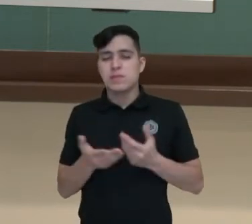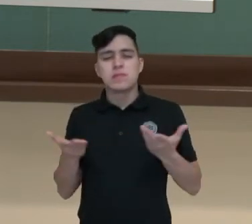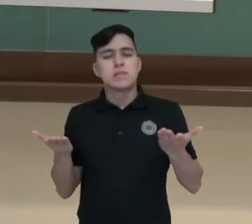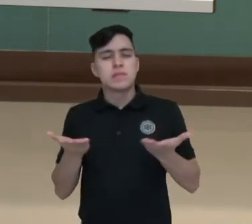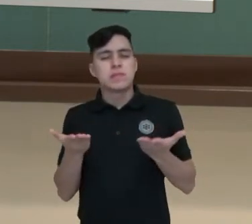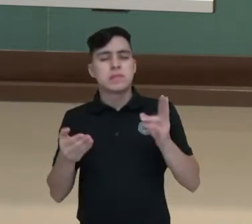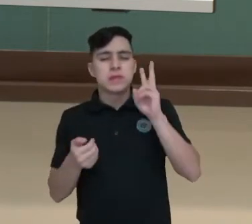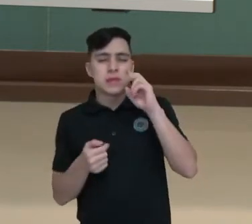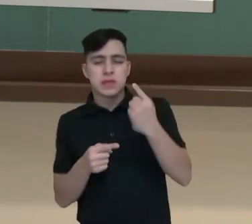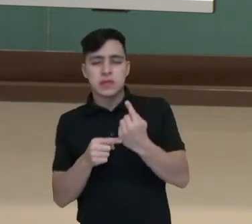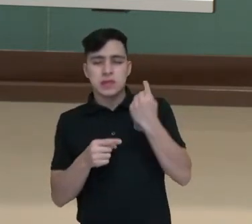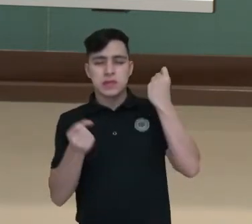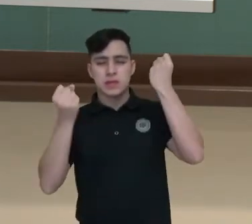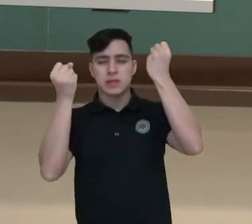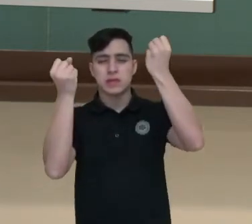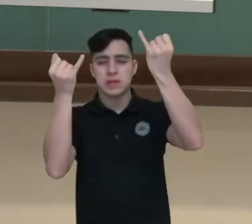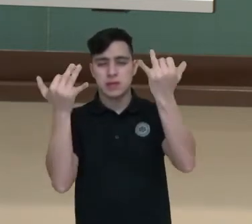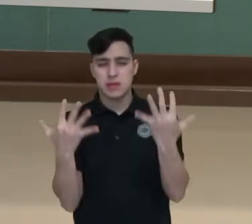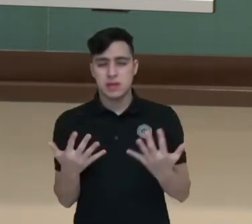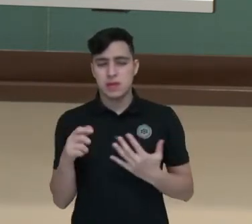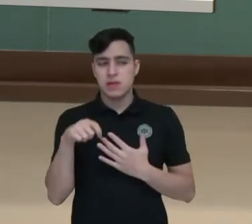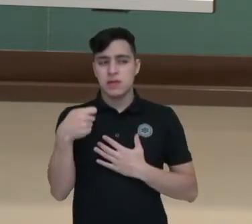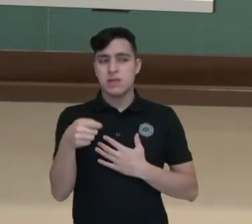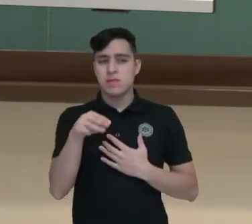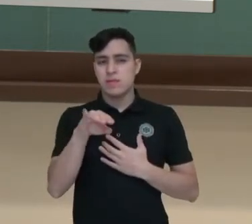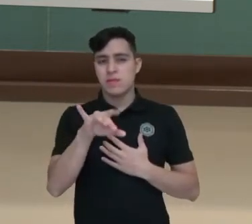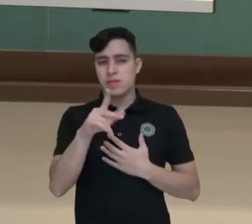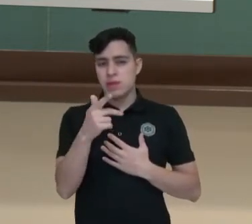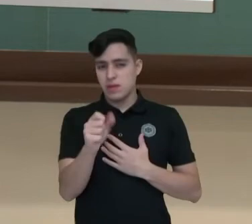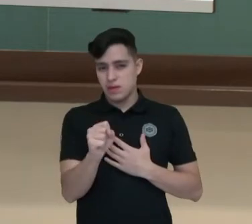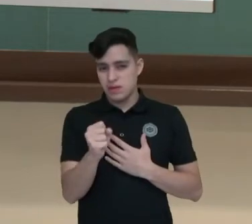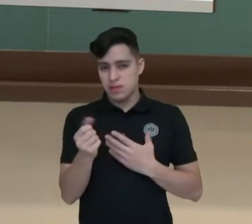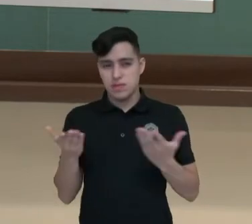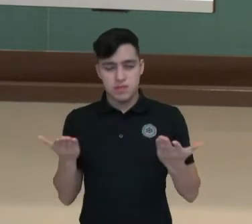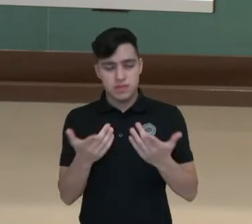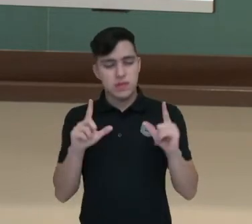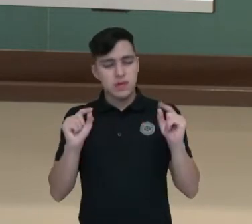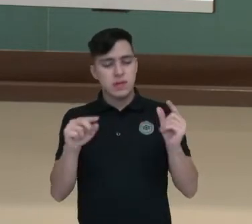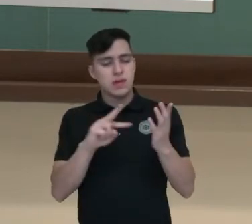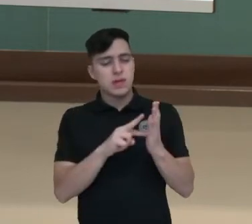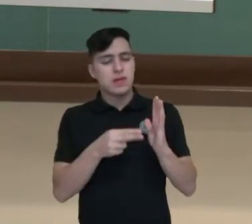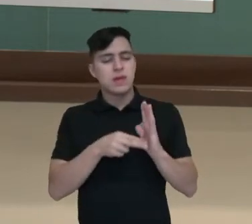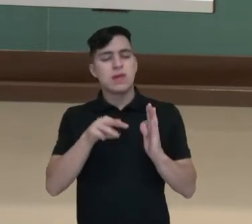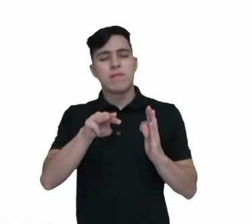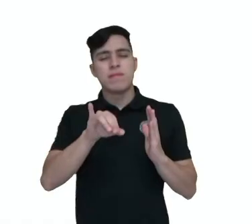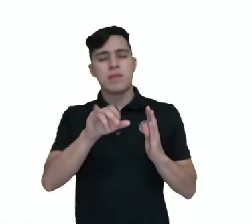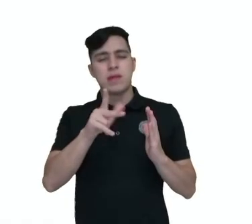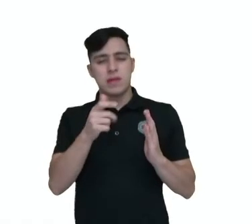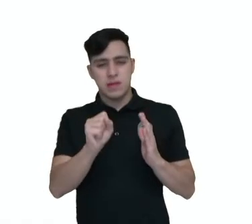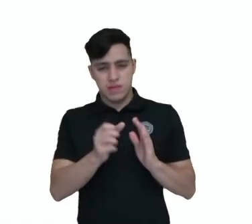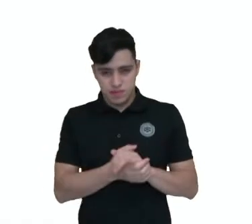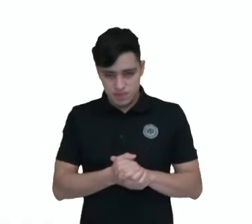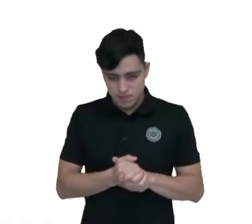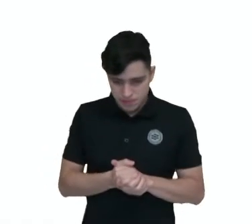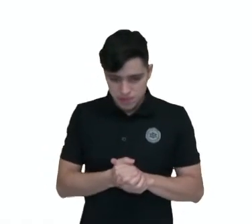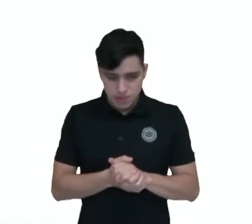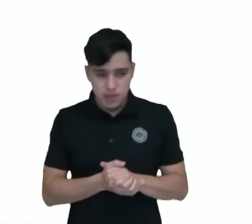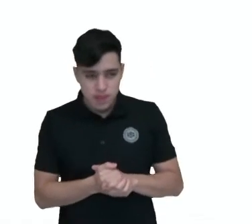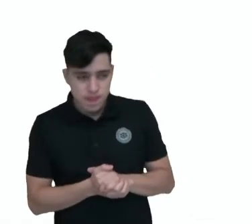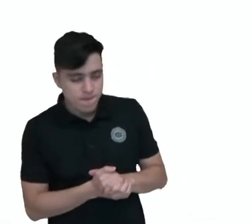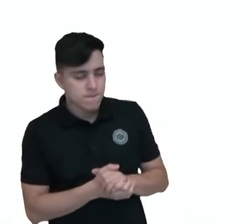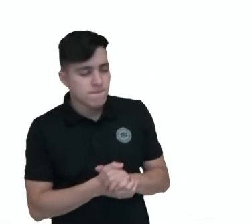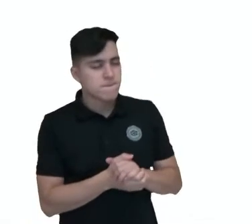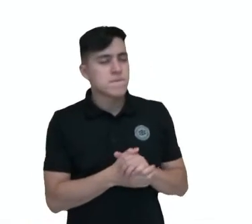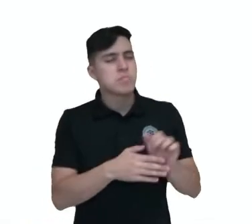Lembram lá no início que a professora falou de milhas? Então vamos falar aqui, ó, o que é milha? Nas versões originais